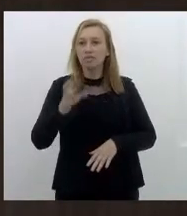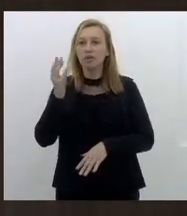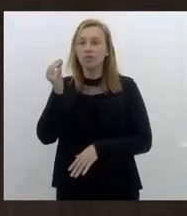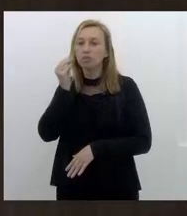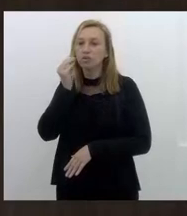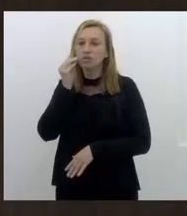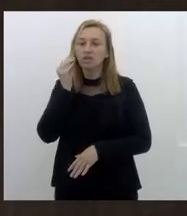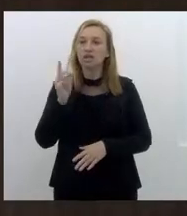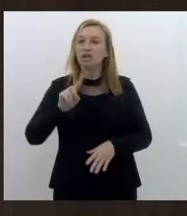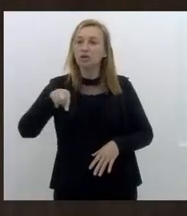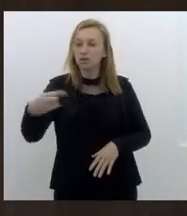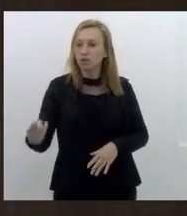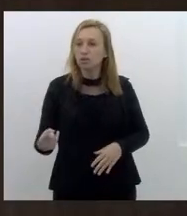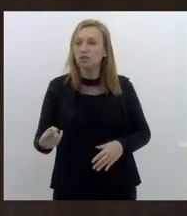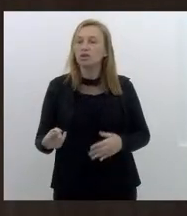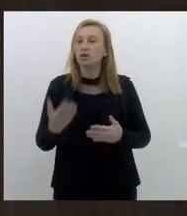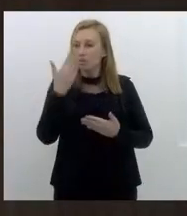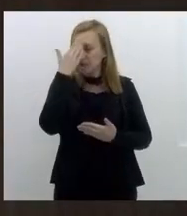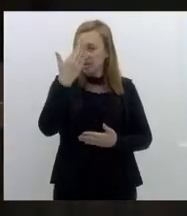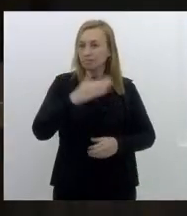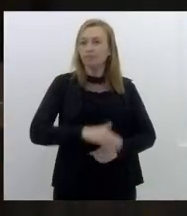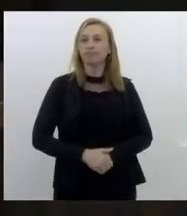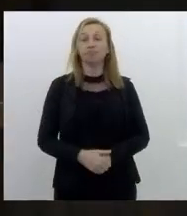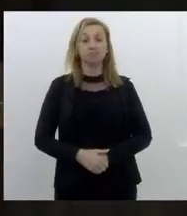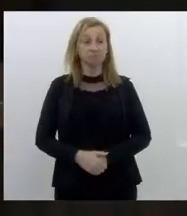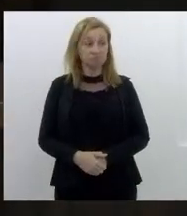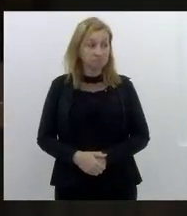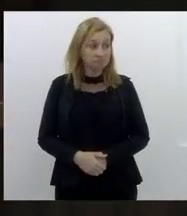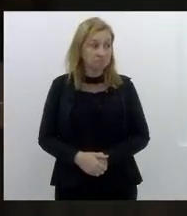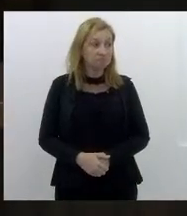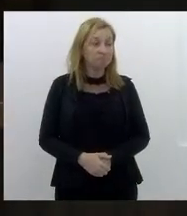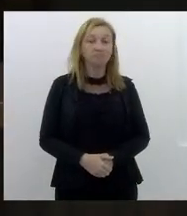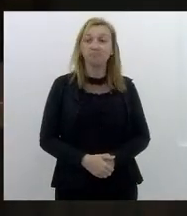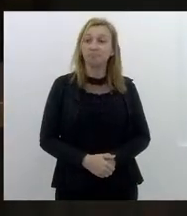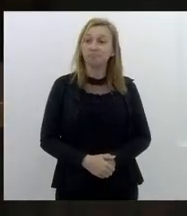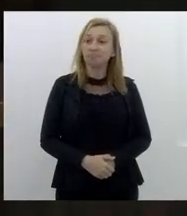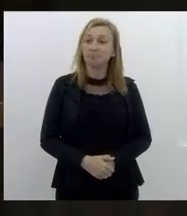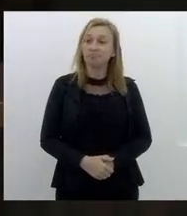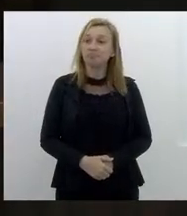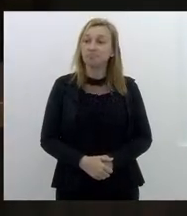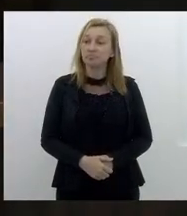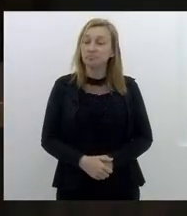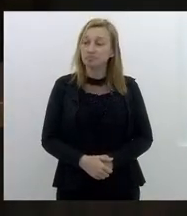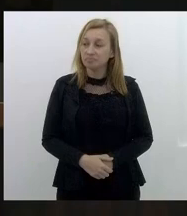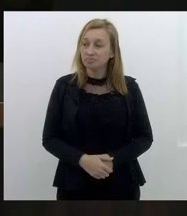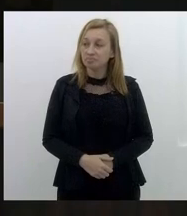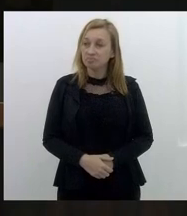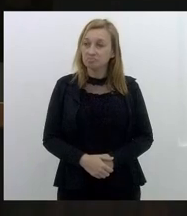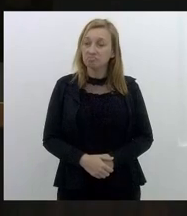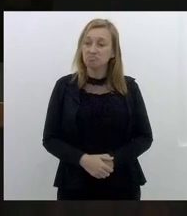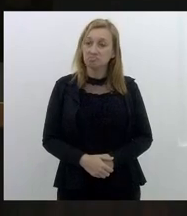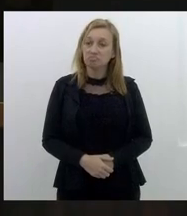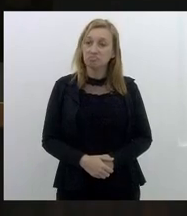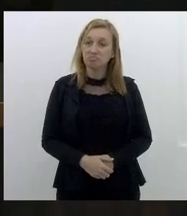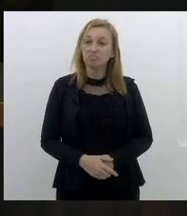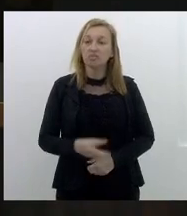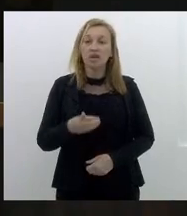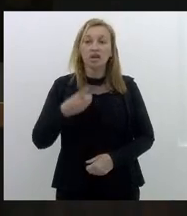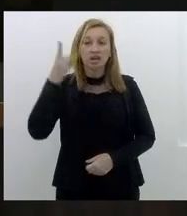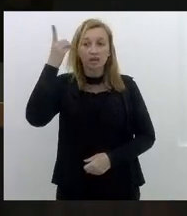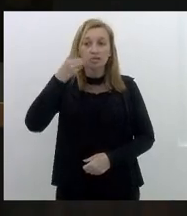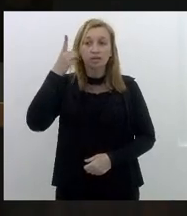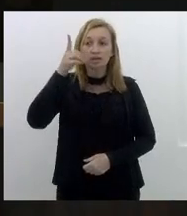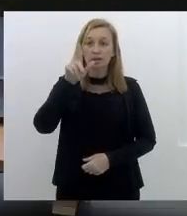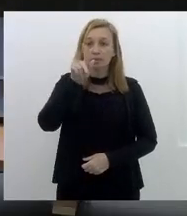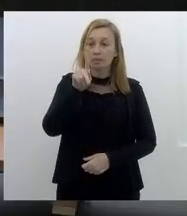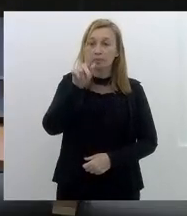a oportunidade as demais muito obrigado o passo a palavra para o excelentíssimo deputado federal Paulo Ramos